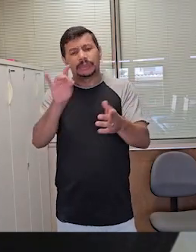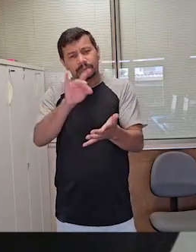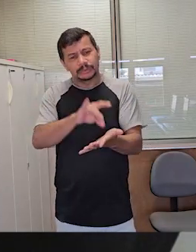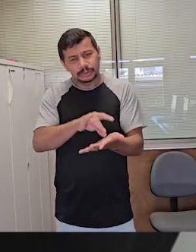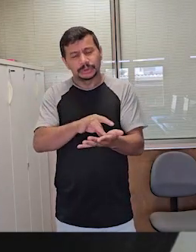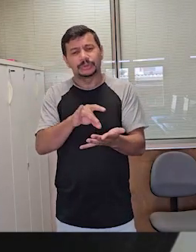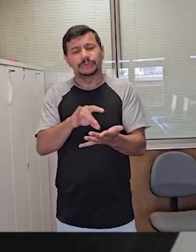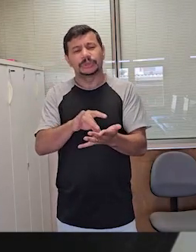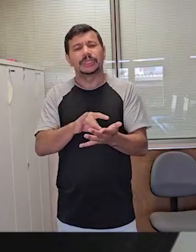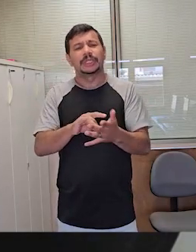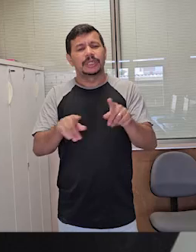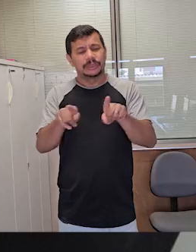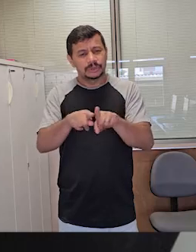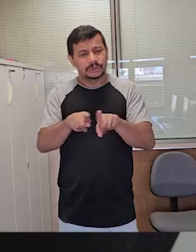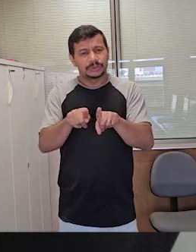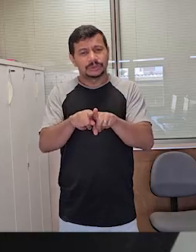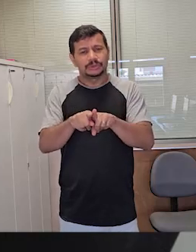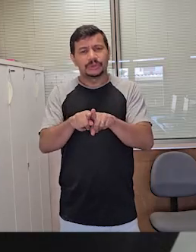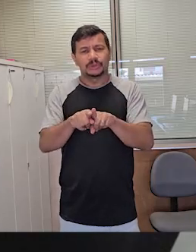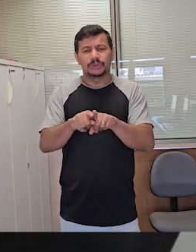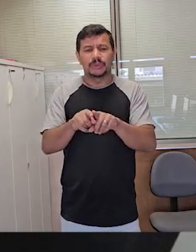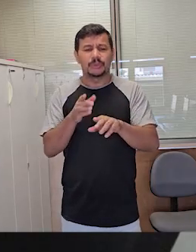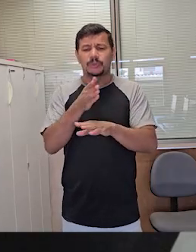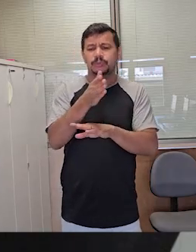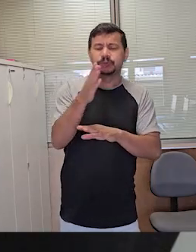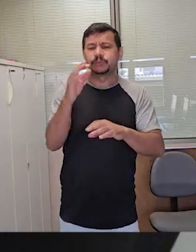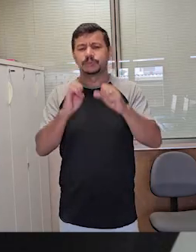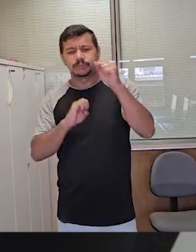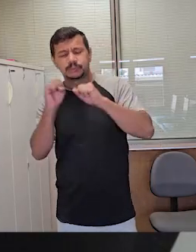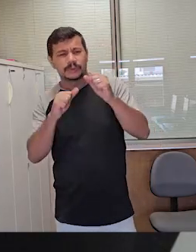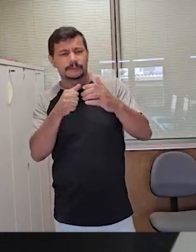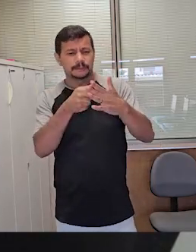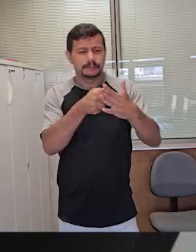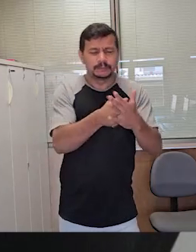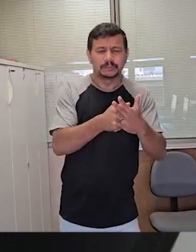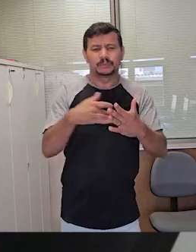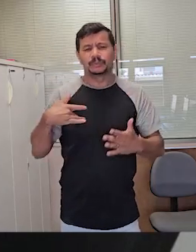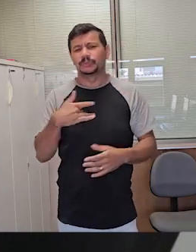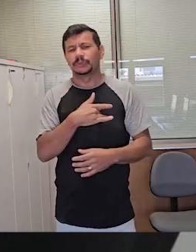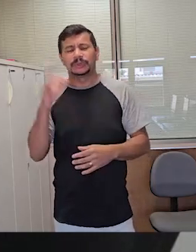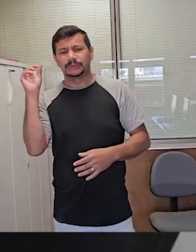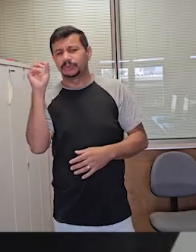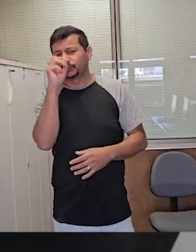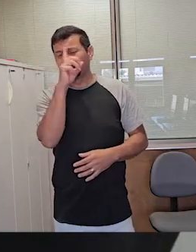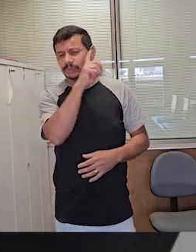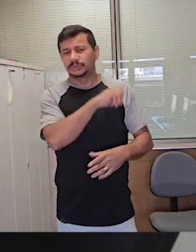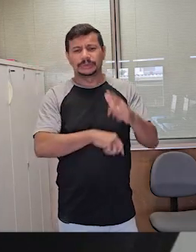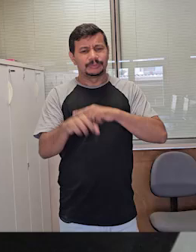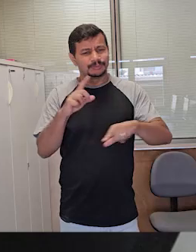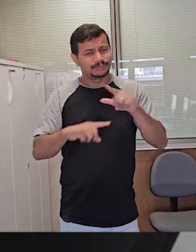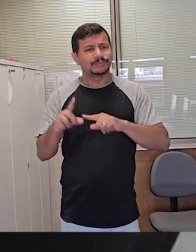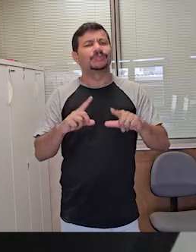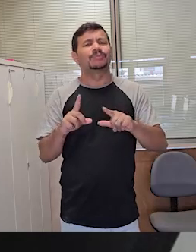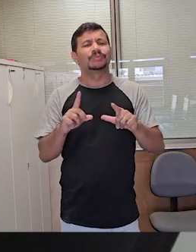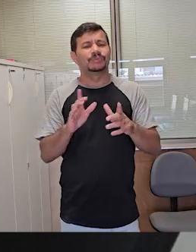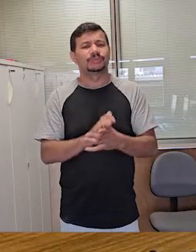que pouco chegam, às vezes pouco chega até as fábricas ou pouco as pessoas sabem do que é efetivamente uma política de